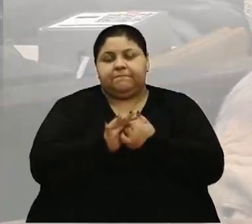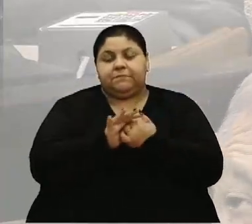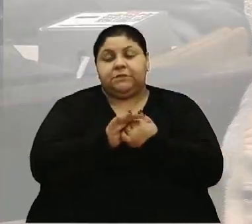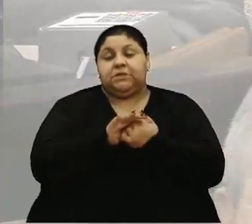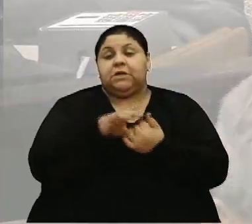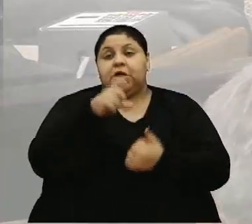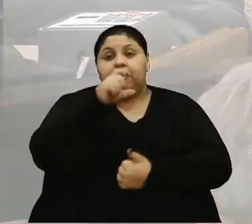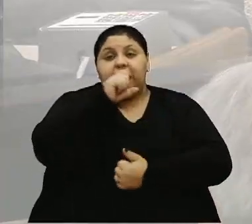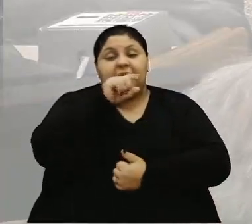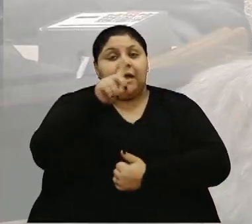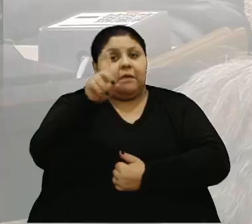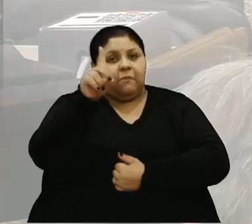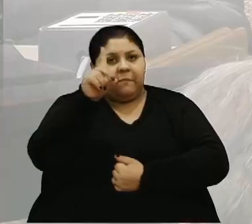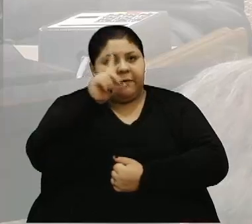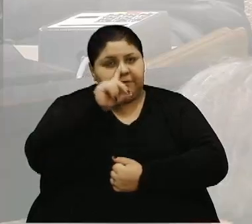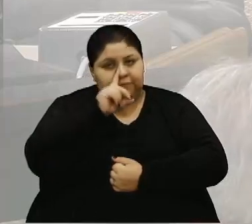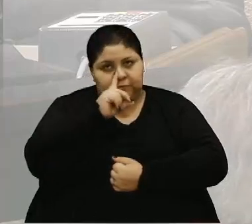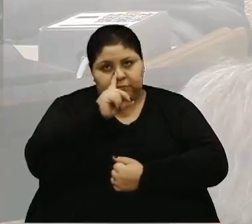Pais, mães,